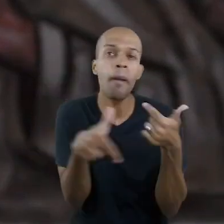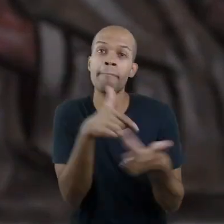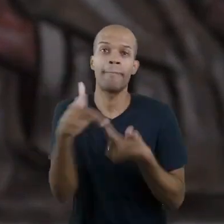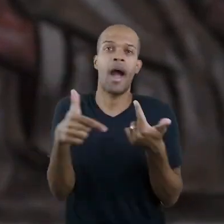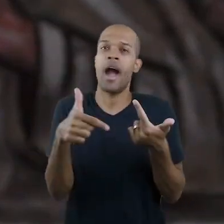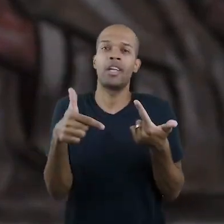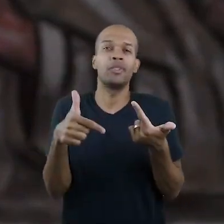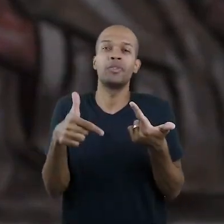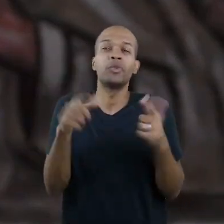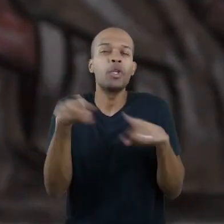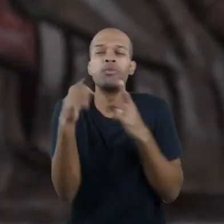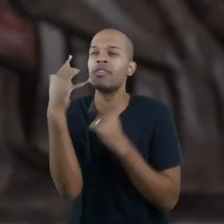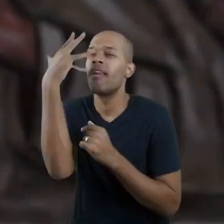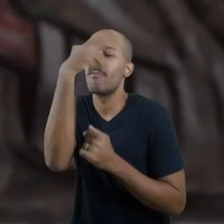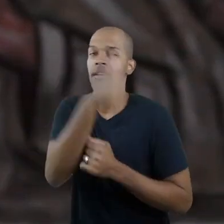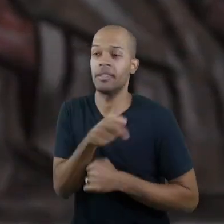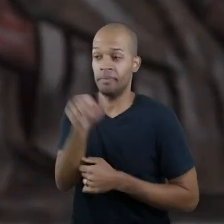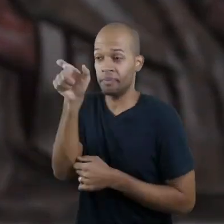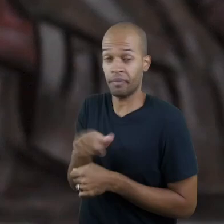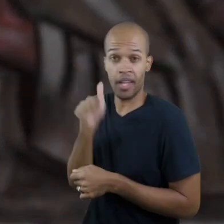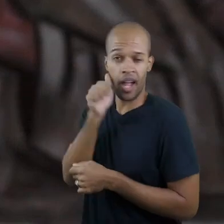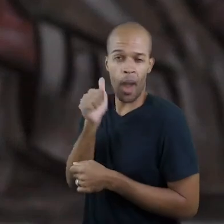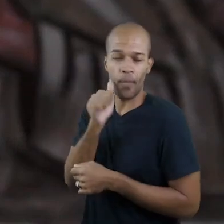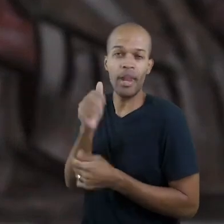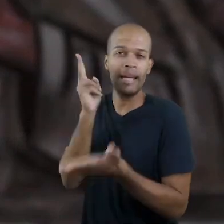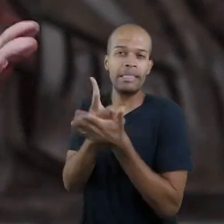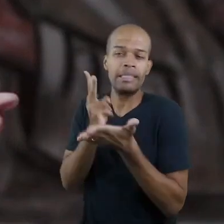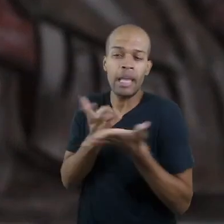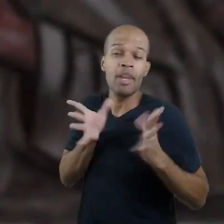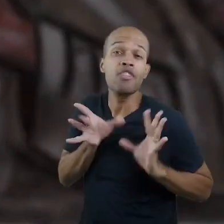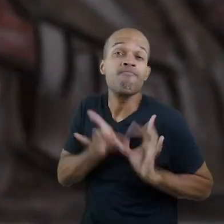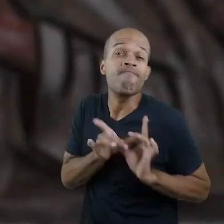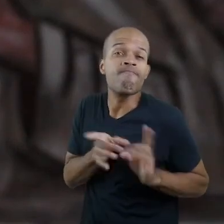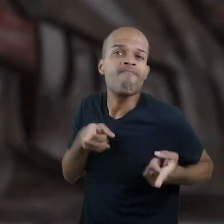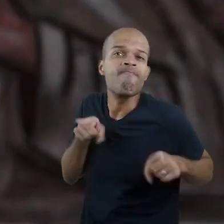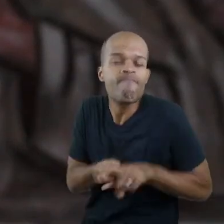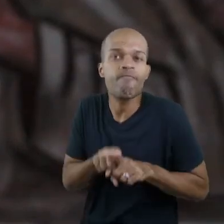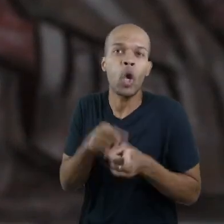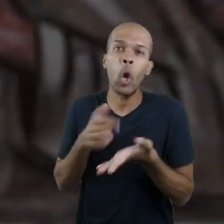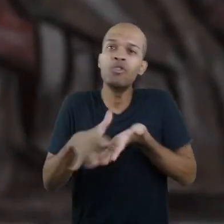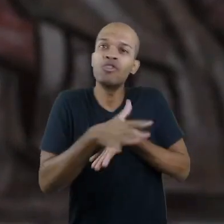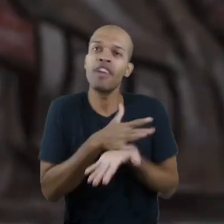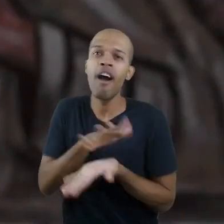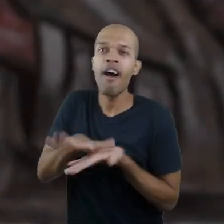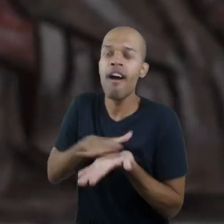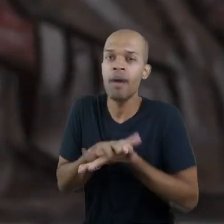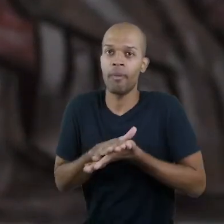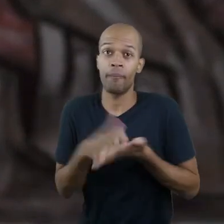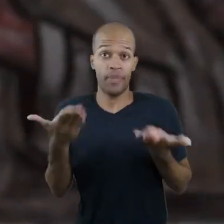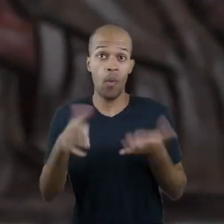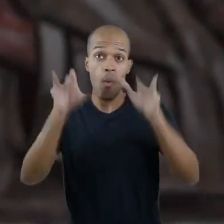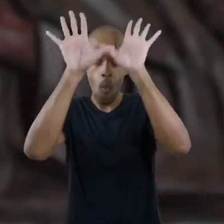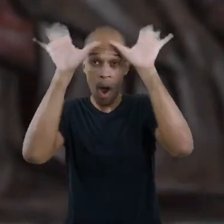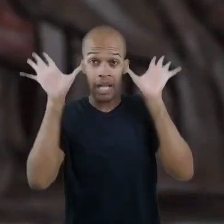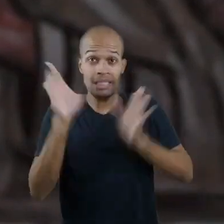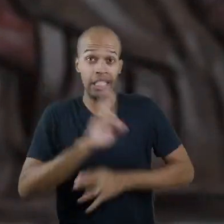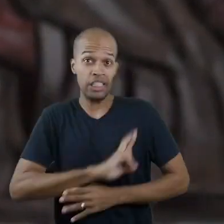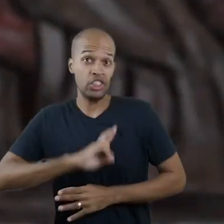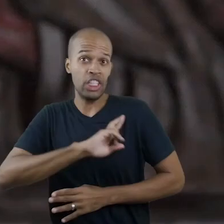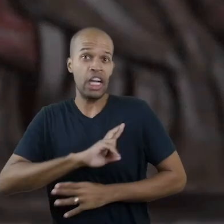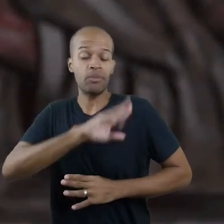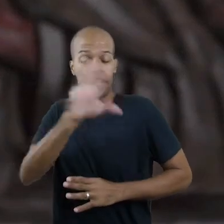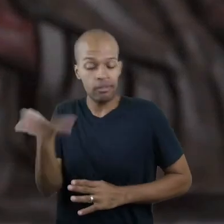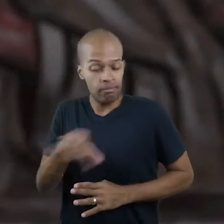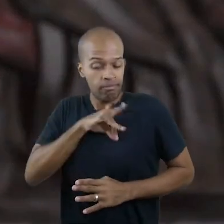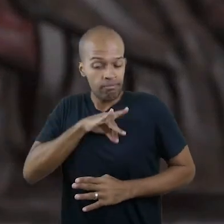tão lindo, né? A Beth sempre muito ligada, conectada com o samba, né? Então o Cacique de Ramos, ele está no coração